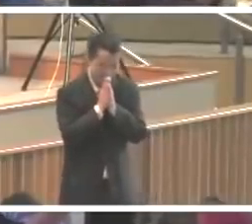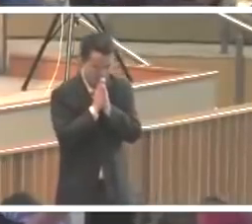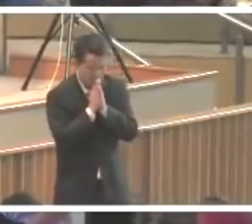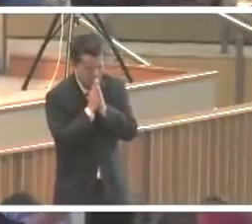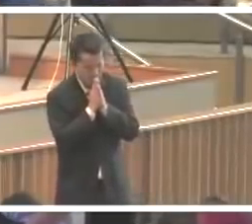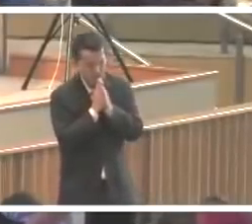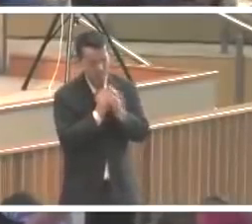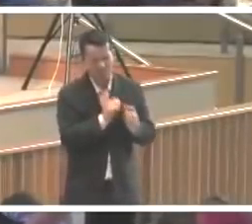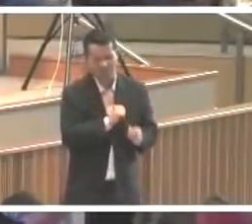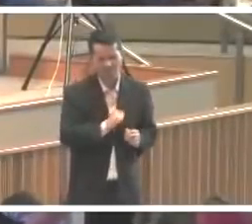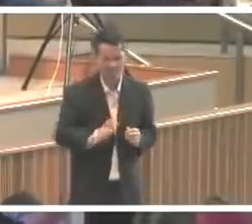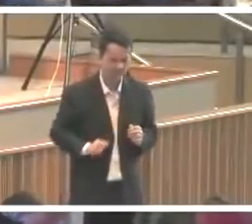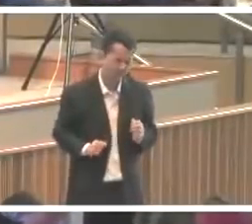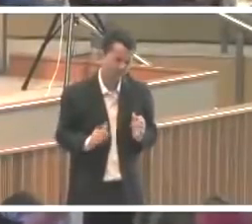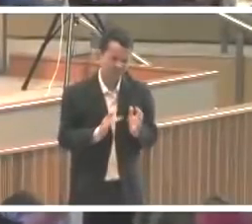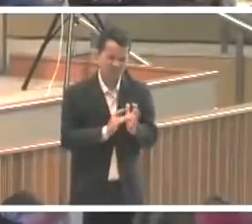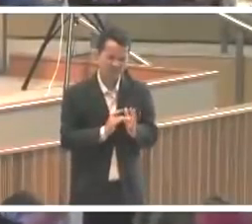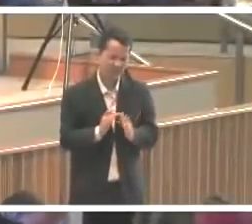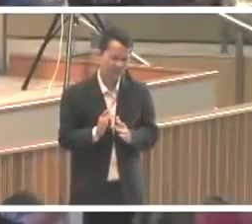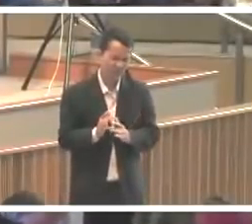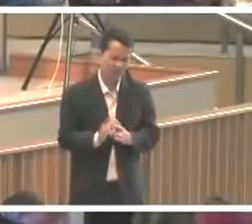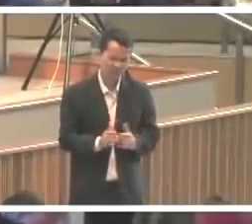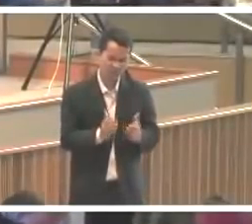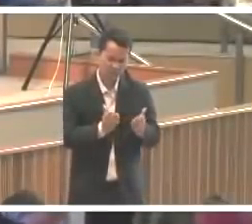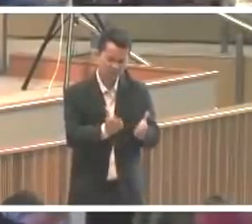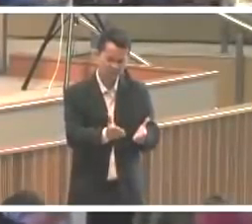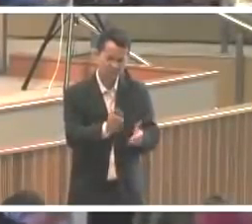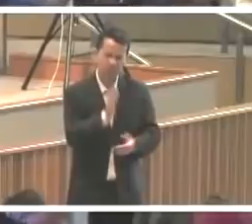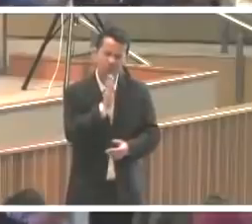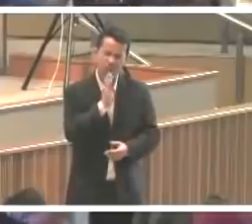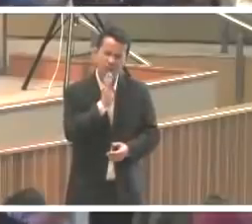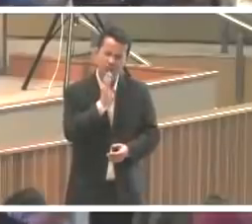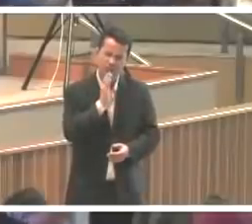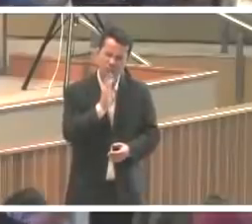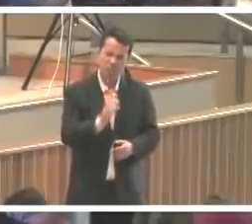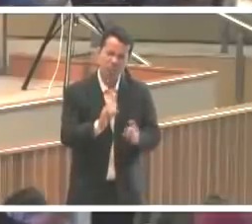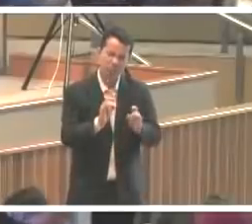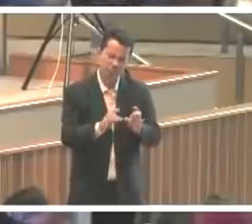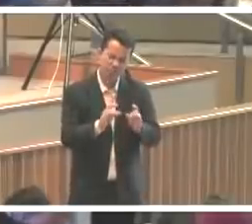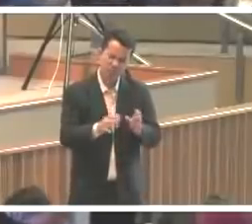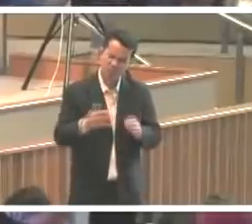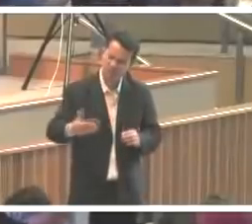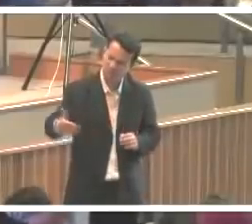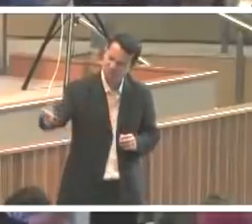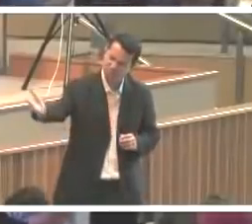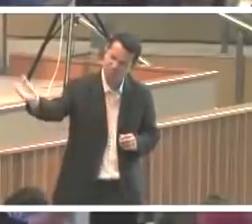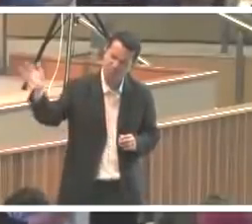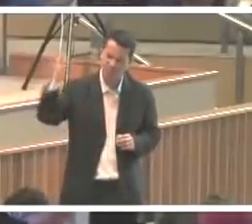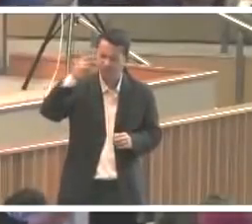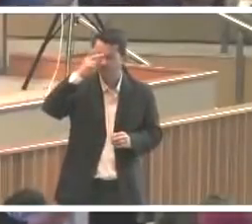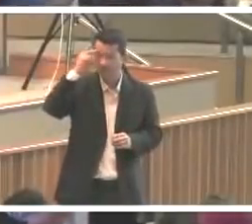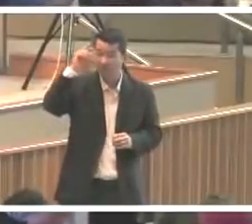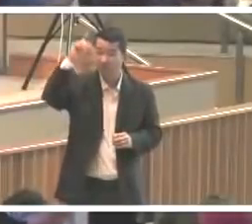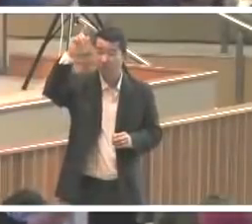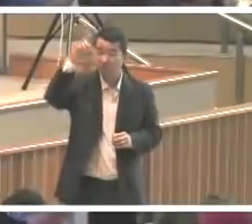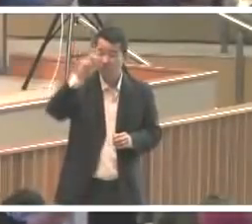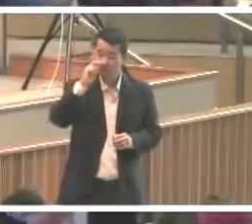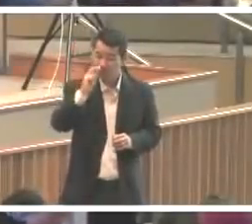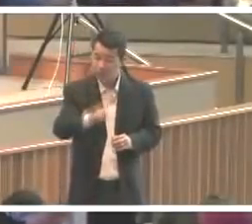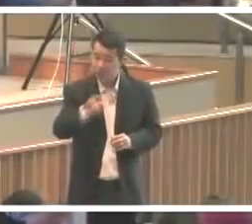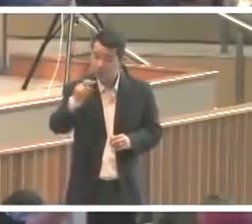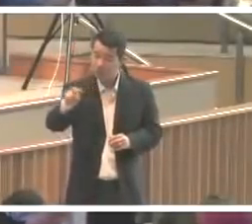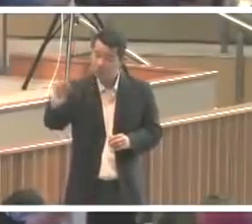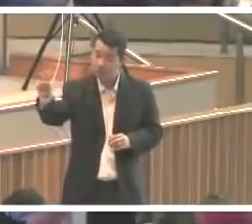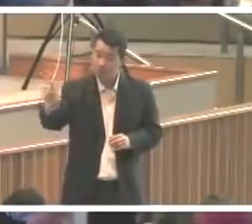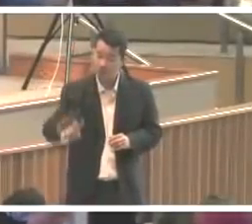Querido Senhor, aqui tem um povo que é teu, amado, precioso. Pai, eu não sei o nome de cada uma das